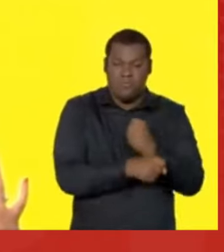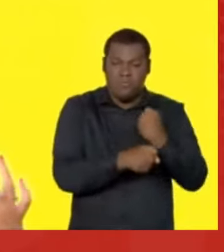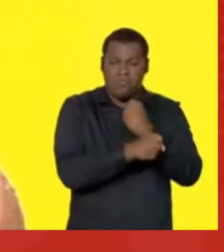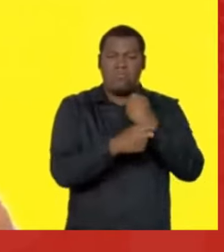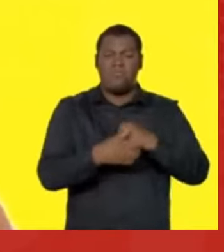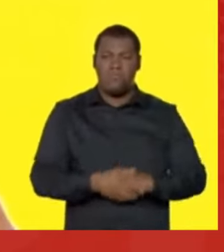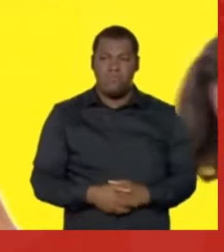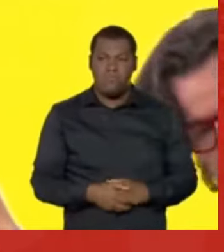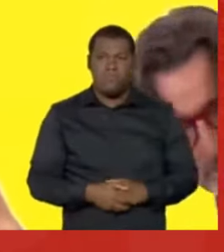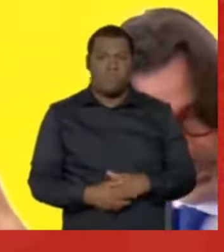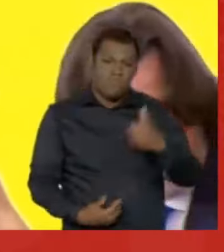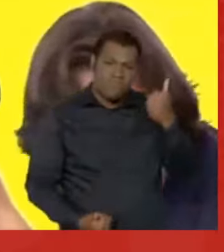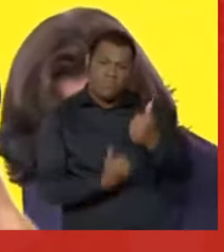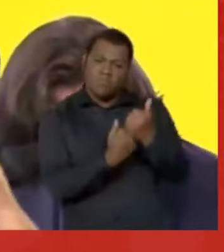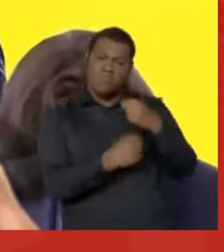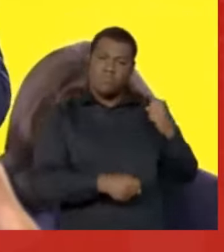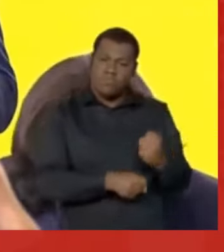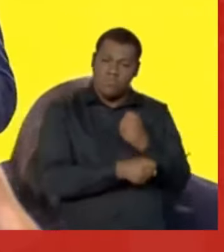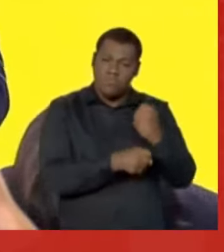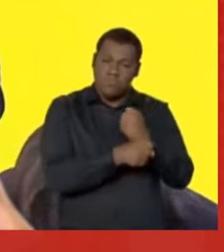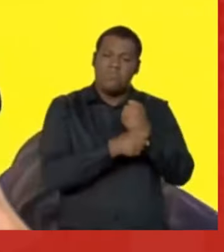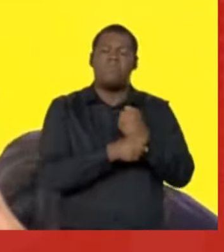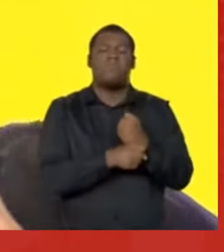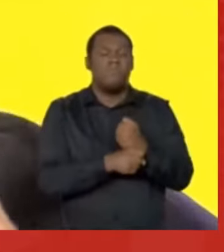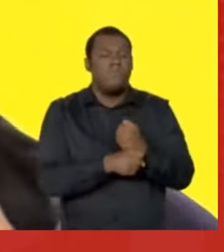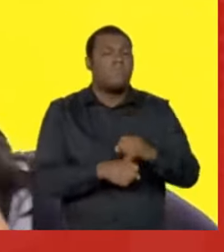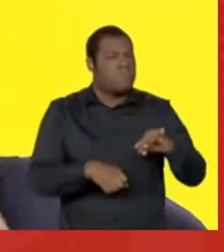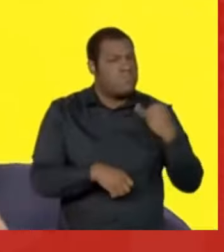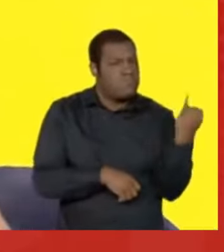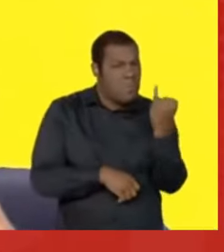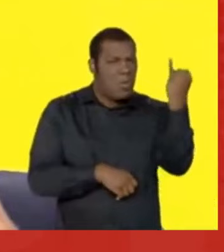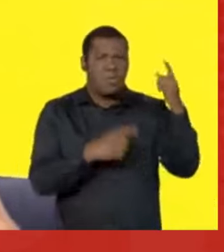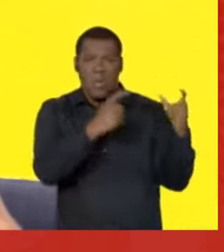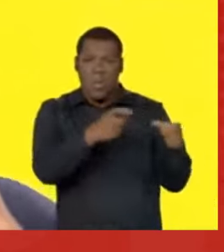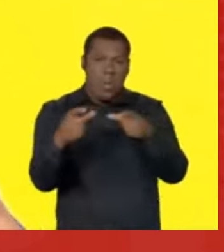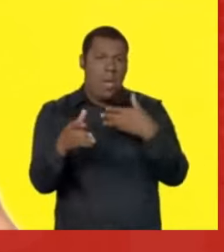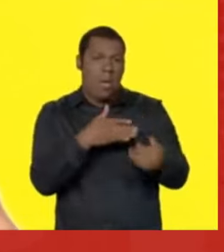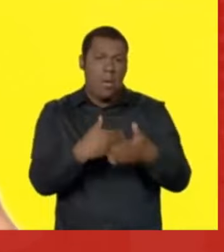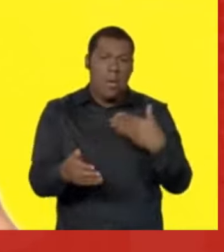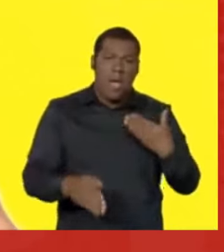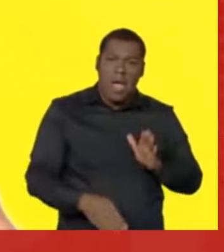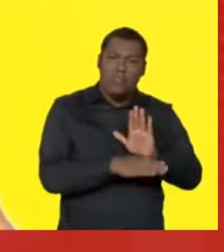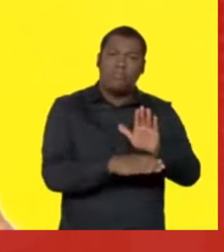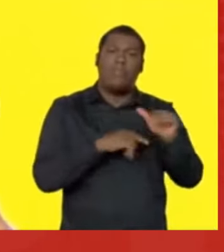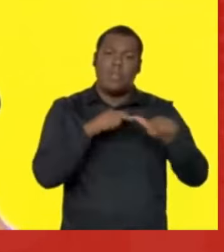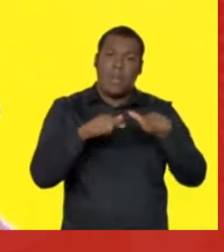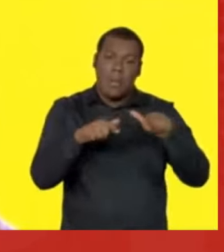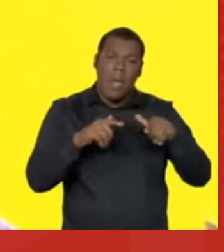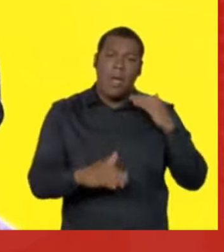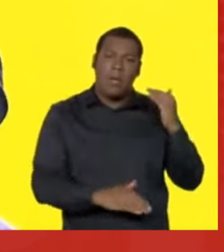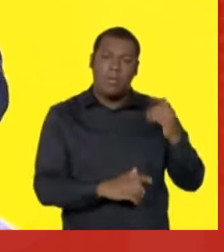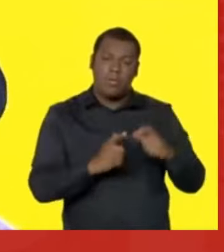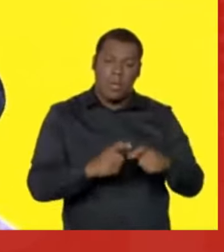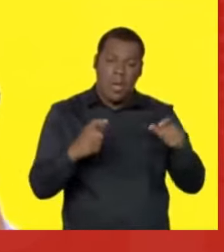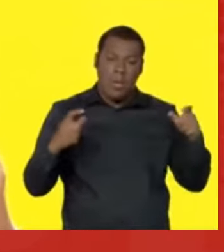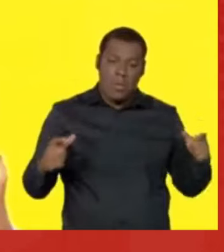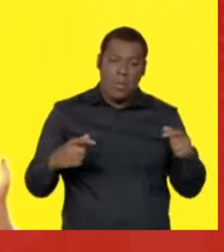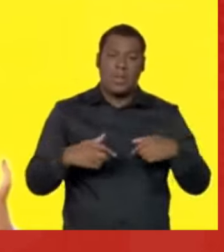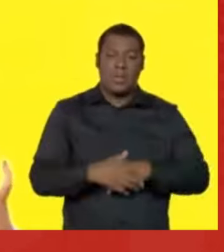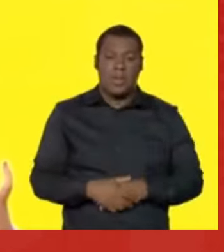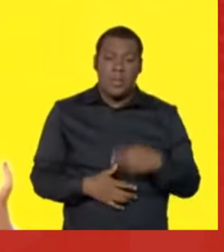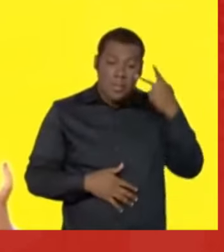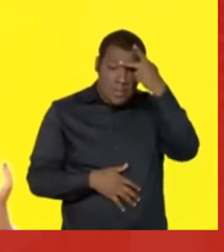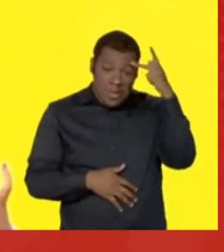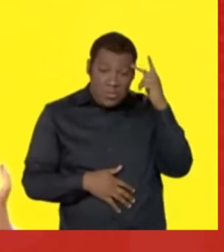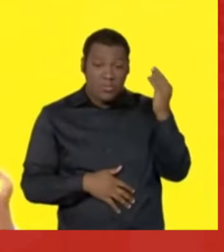Construção civil, ela é uma preciosidade em todo lugar. Ela gera muito emprego, ela gera muita oportunidade, ela oferece